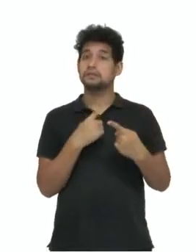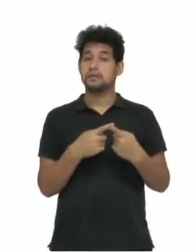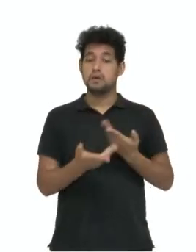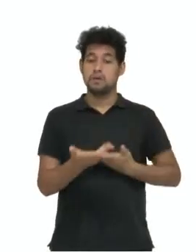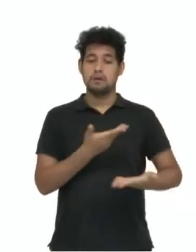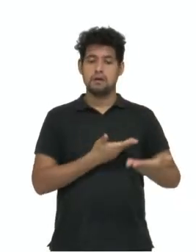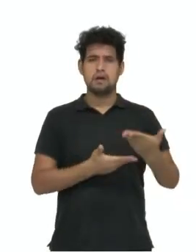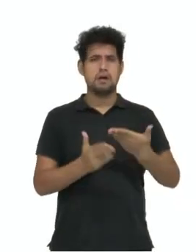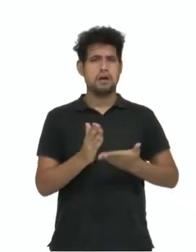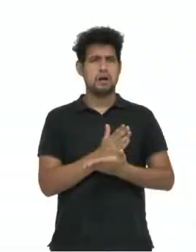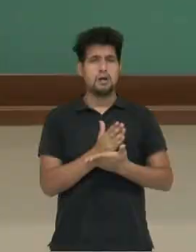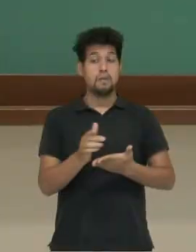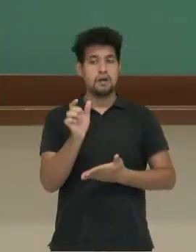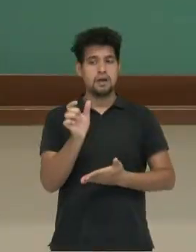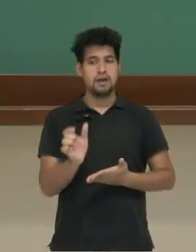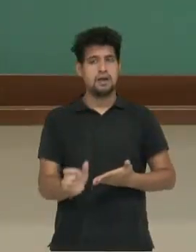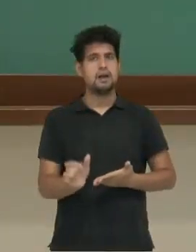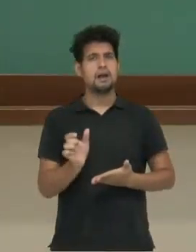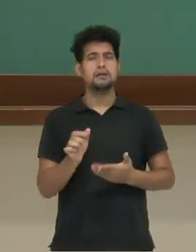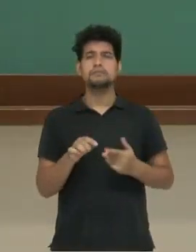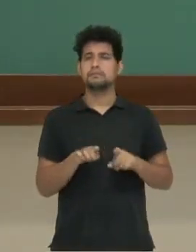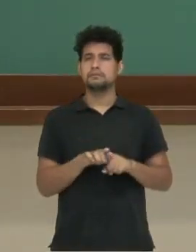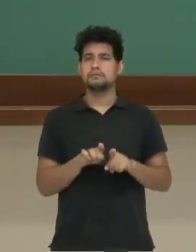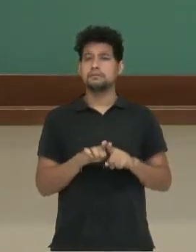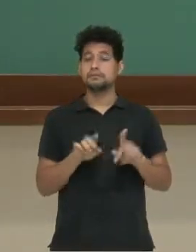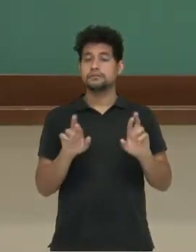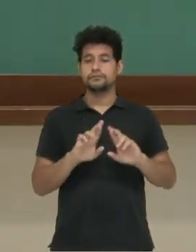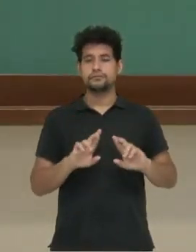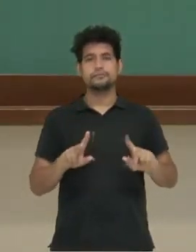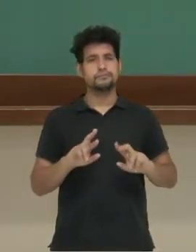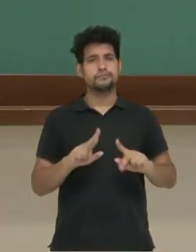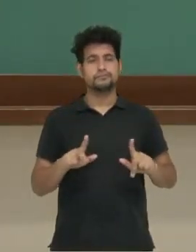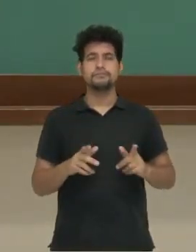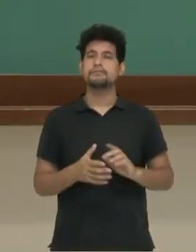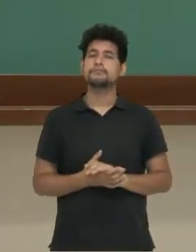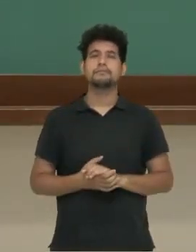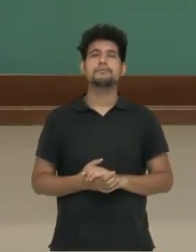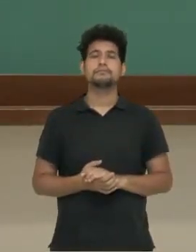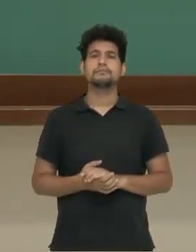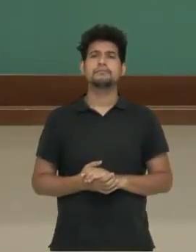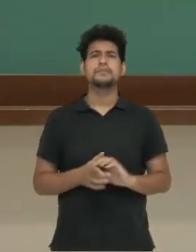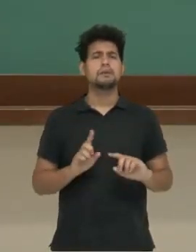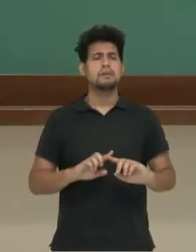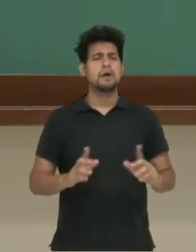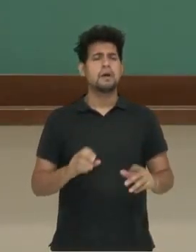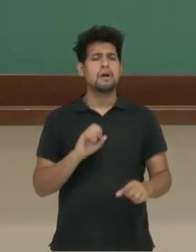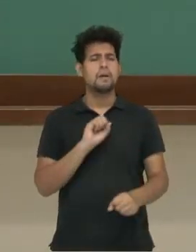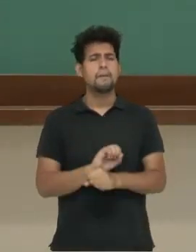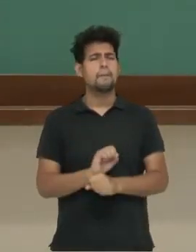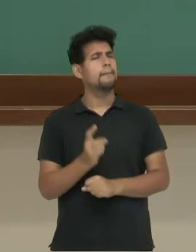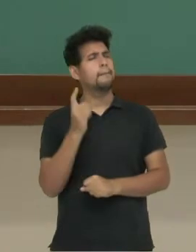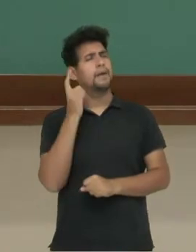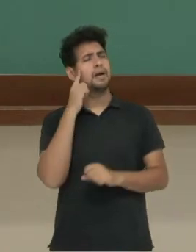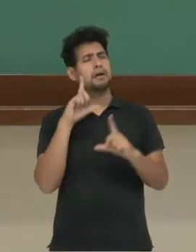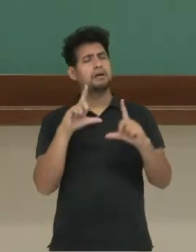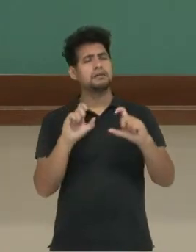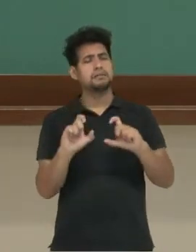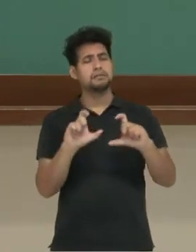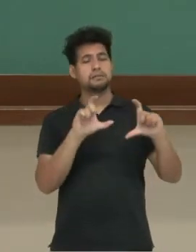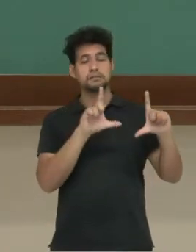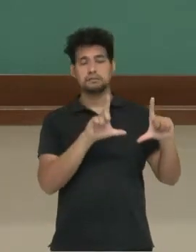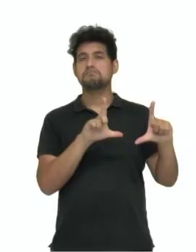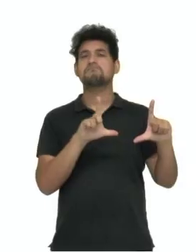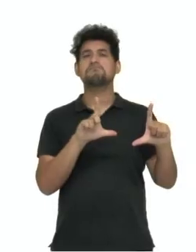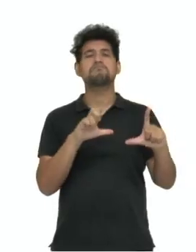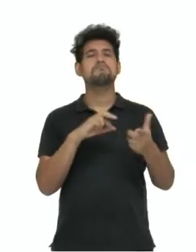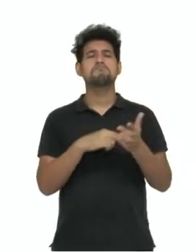algumas características a mais, por exemplo, do que os Ápodas. Vamos pensar um pouquinho nas imagens que estão ali, o que eles